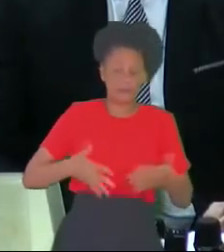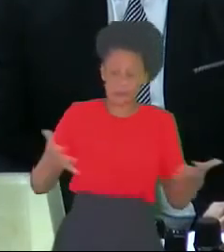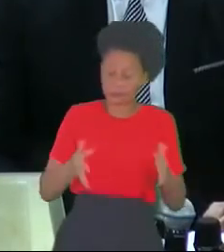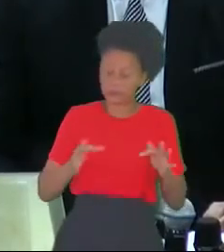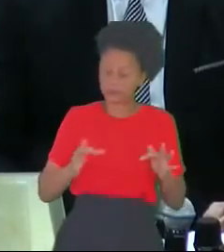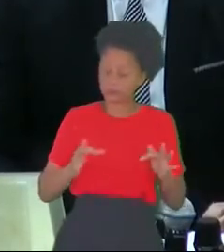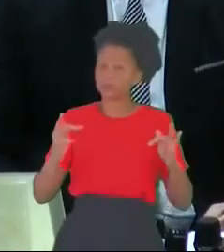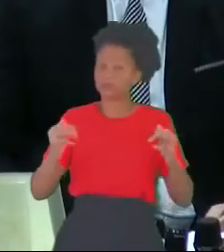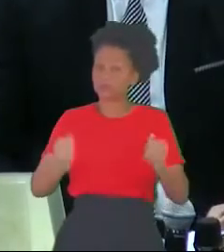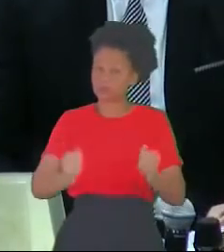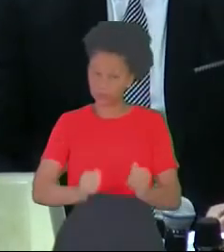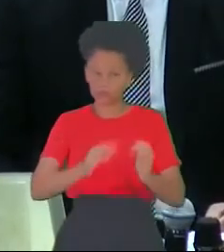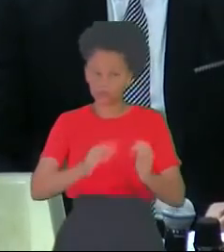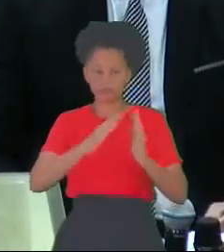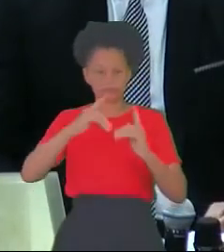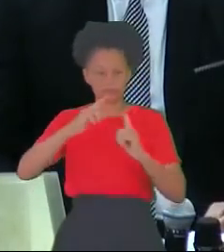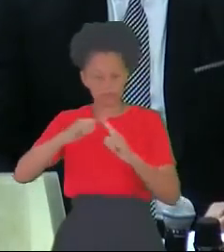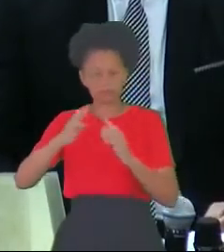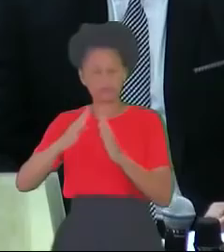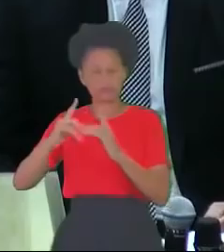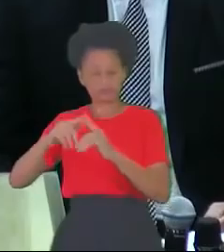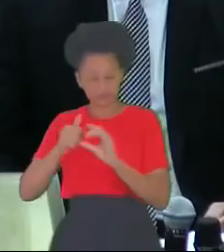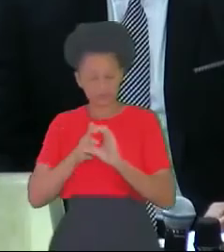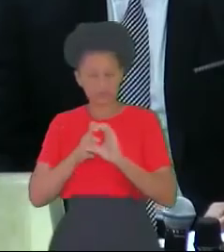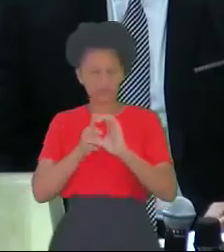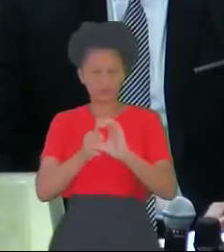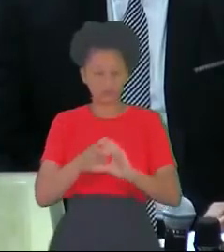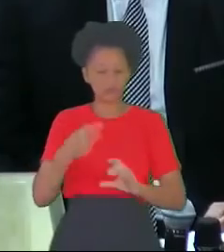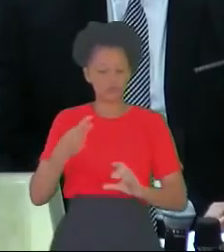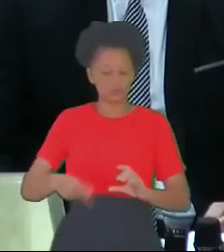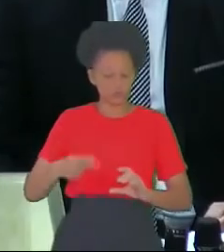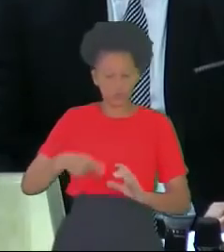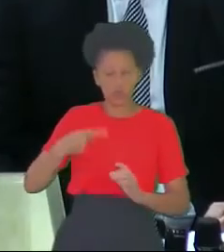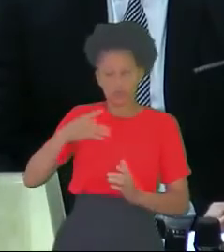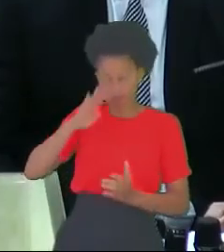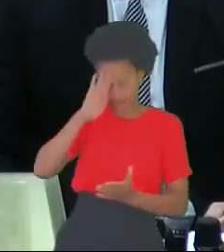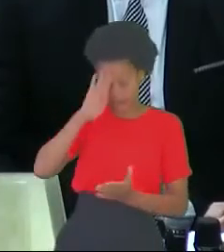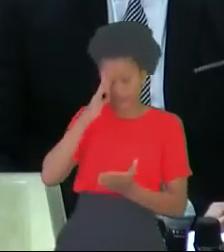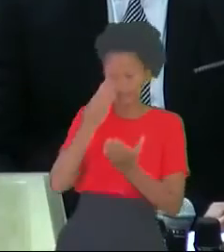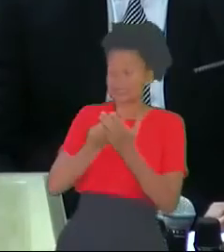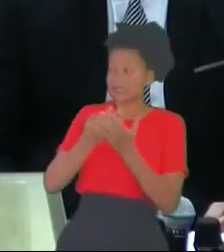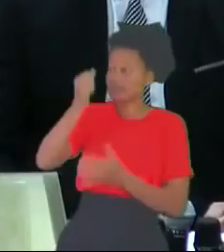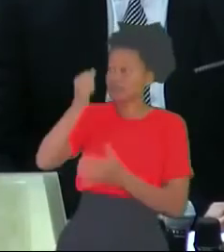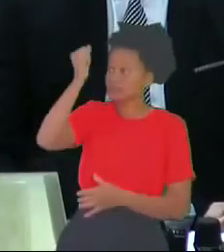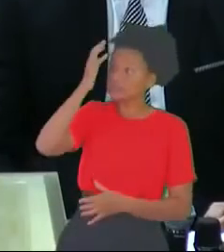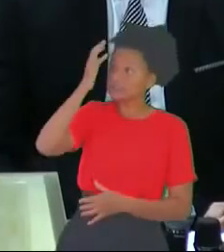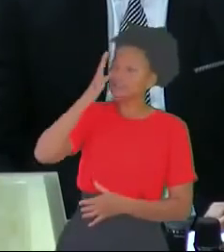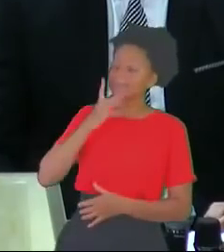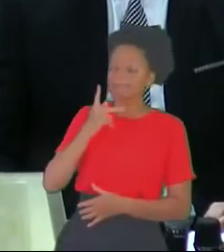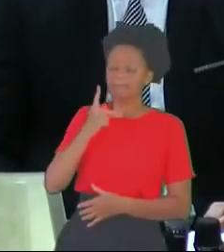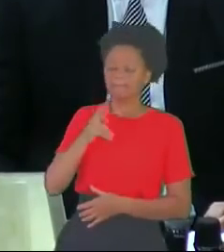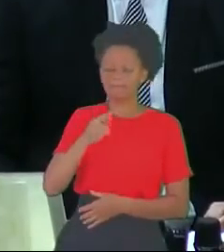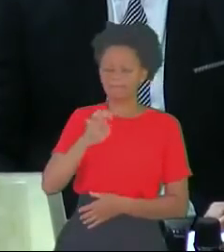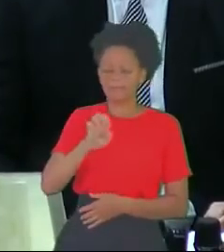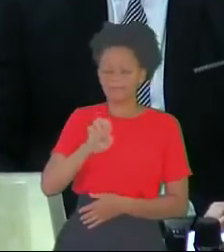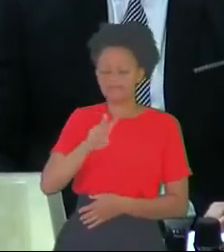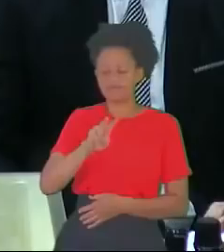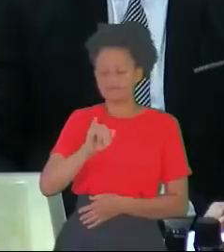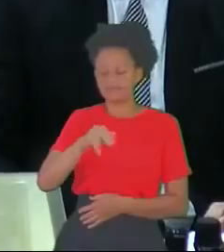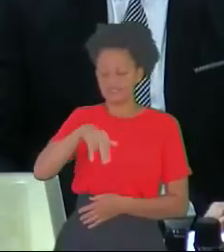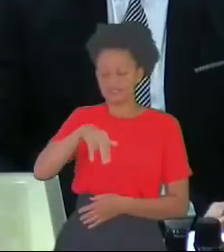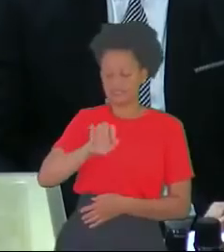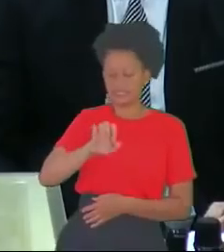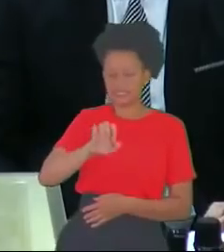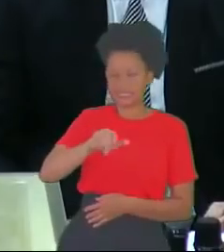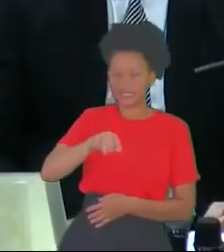denominações cristãs chegaram à conclusão, inclusive o nosso credo, ele fala da graça preveniente, quer dizer, da graça que